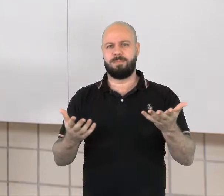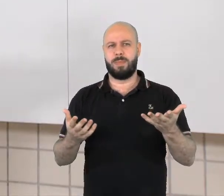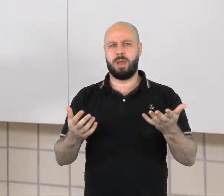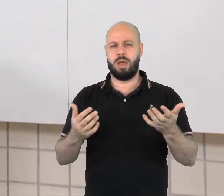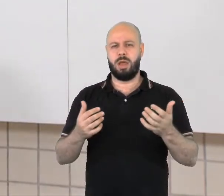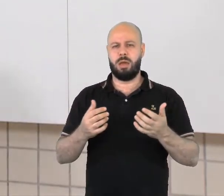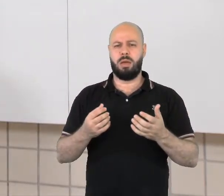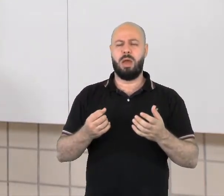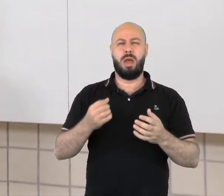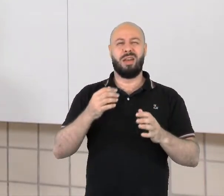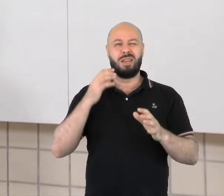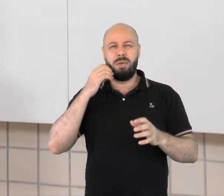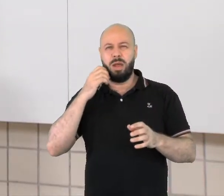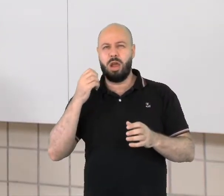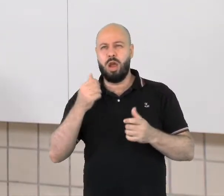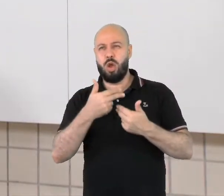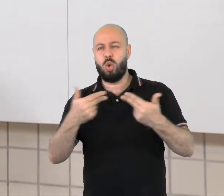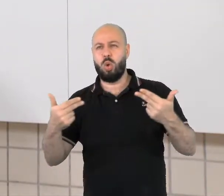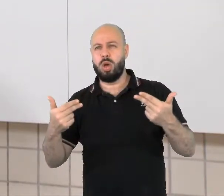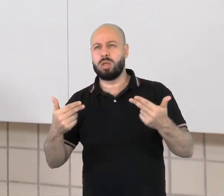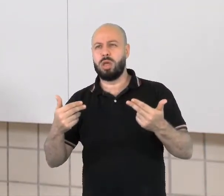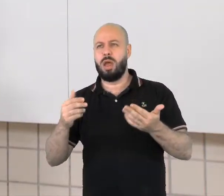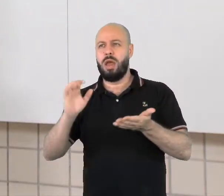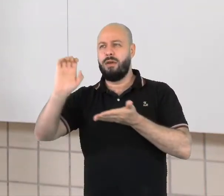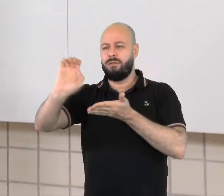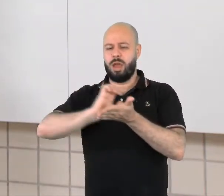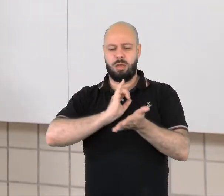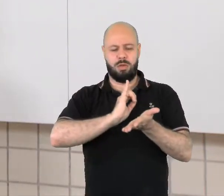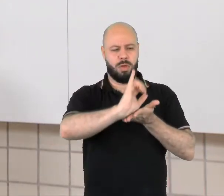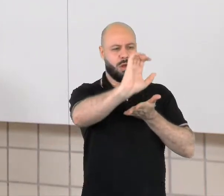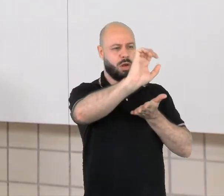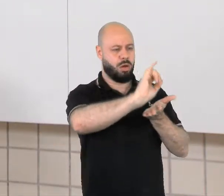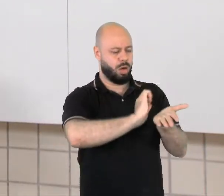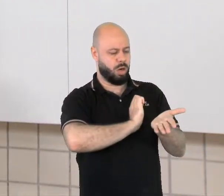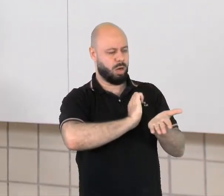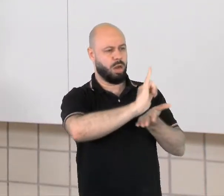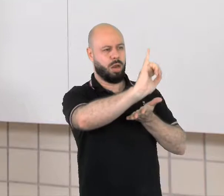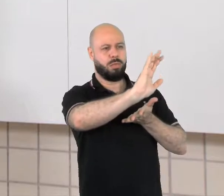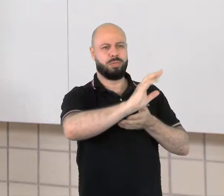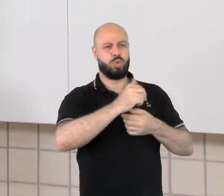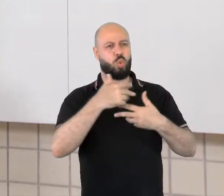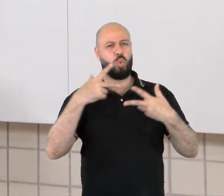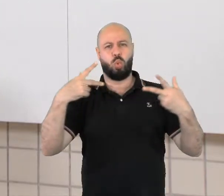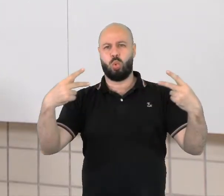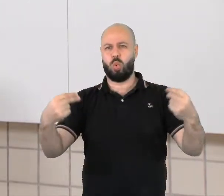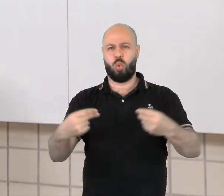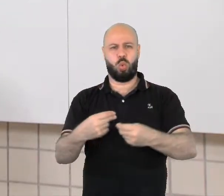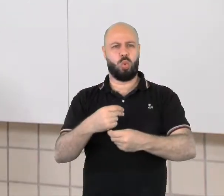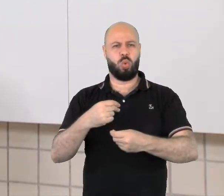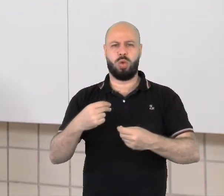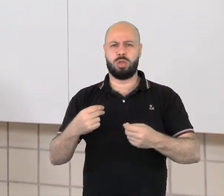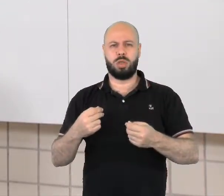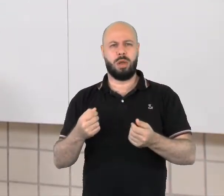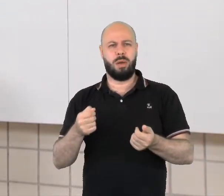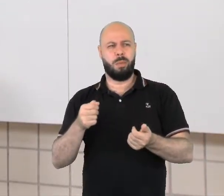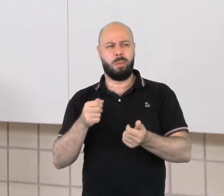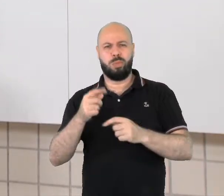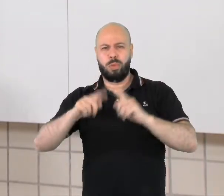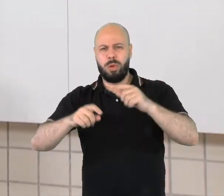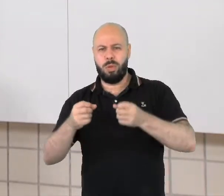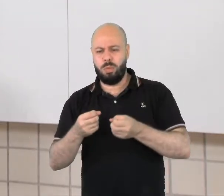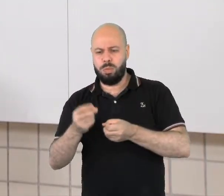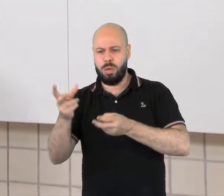produtos que vêm e que vai, a questão dos fluxos de mercadorias, né? Então,